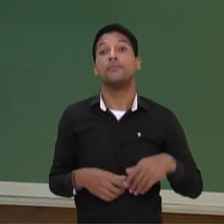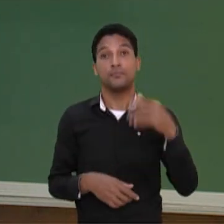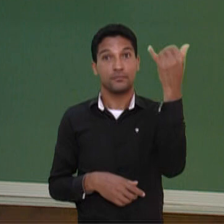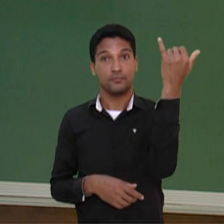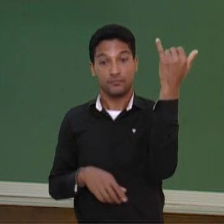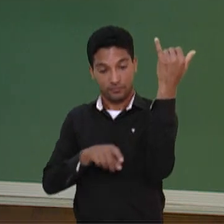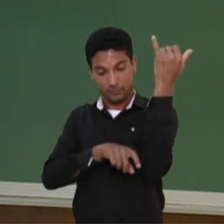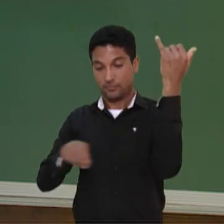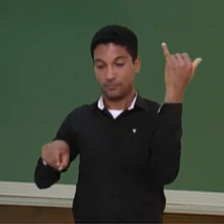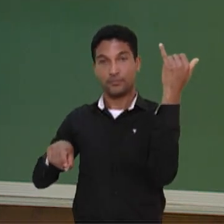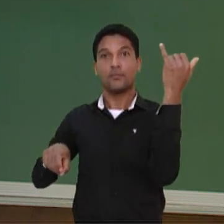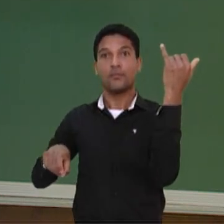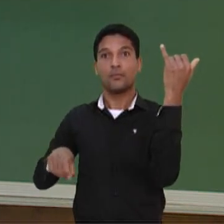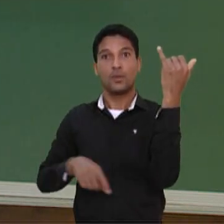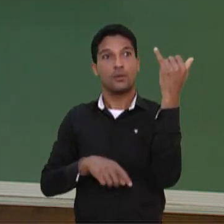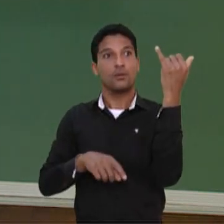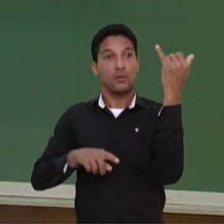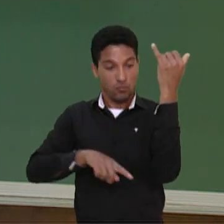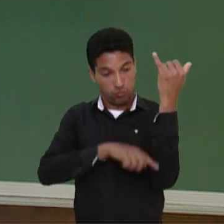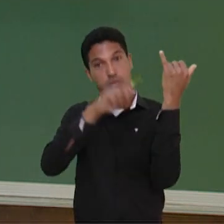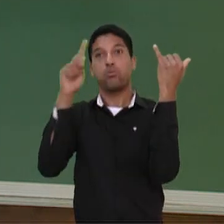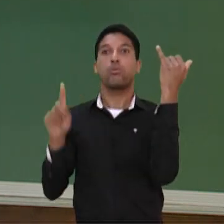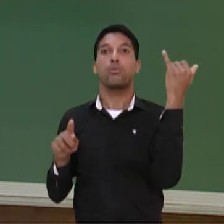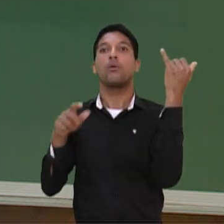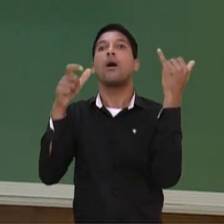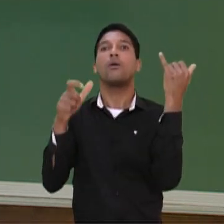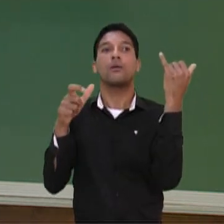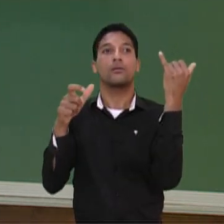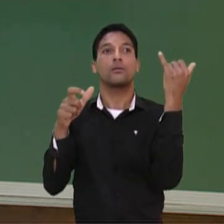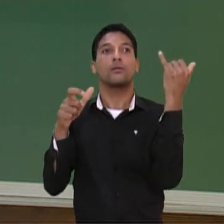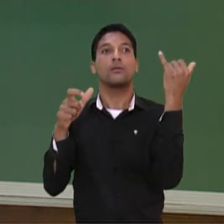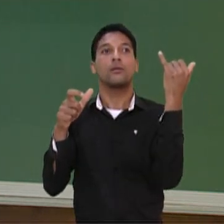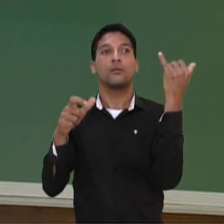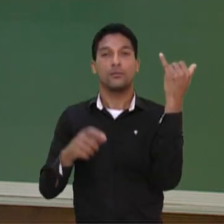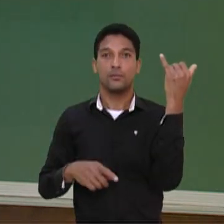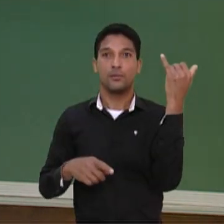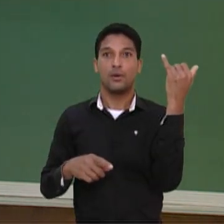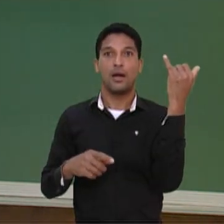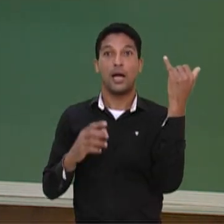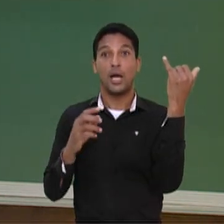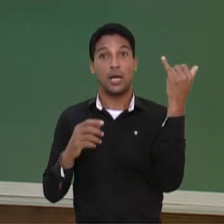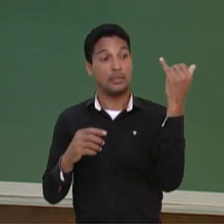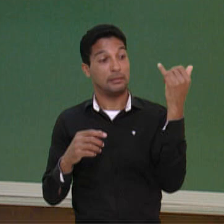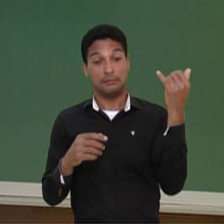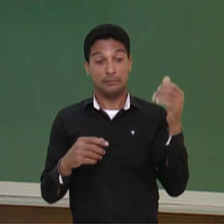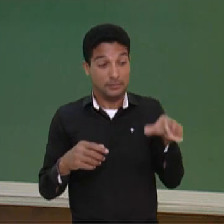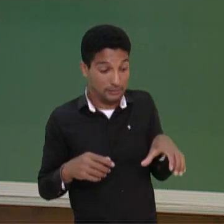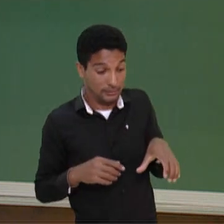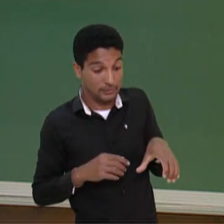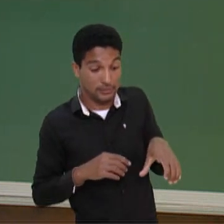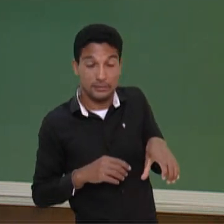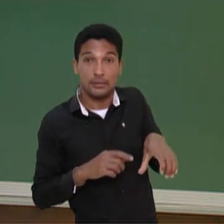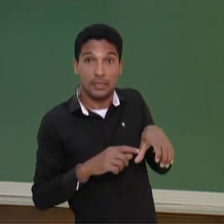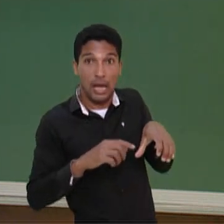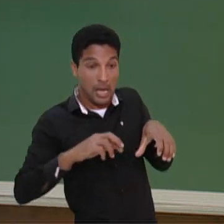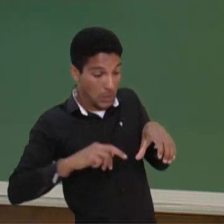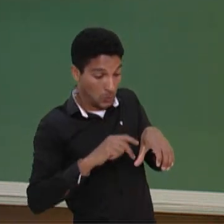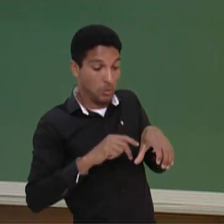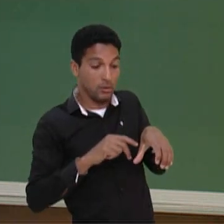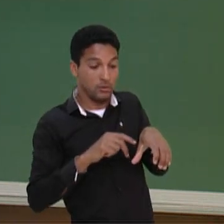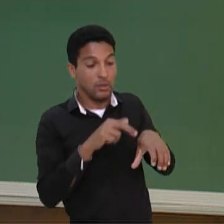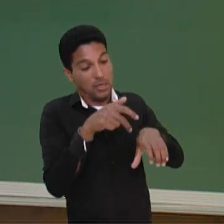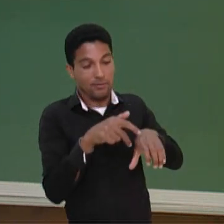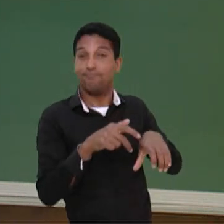o eixo y? Bem na parte da inversão, né? Não está nem subindo nem descendo, está parado ali. Vai mudar o sentido se